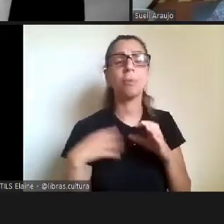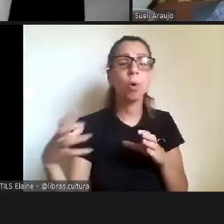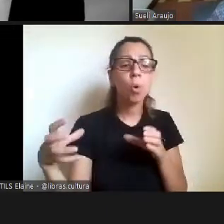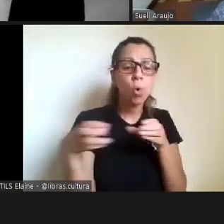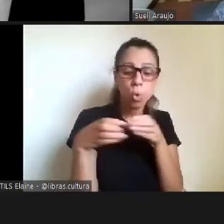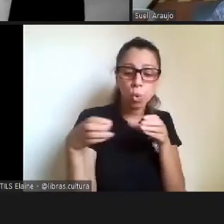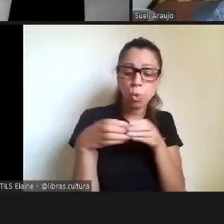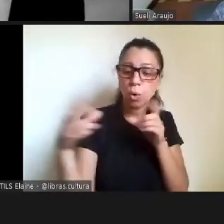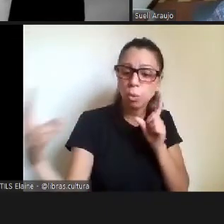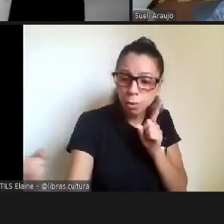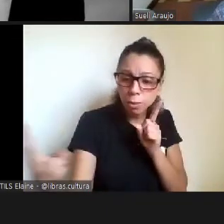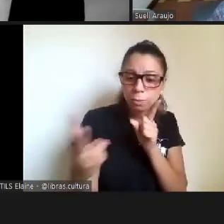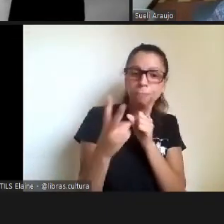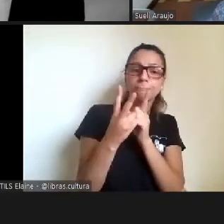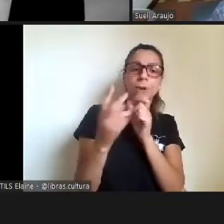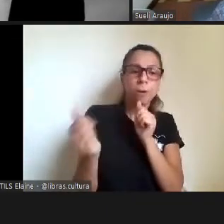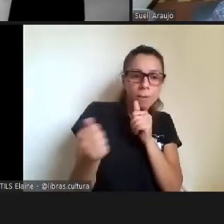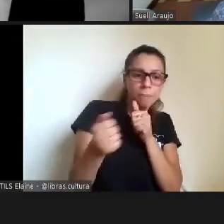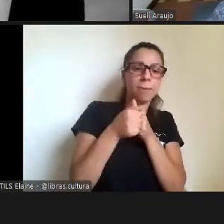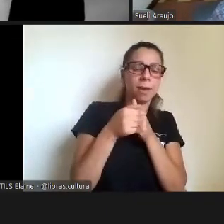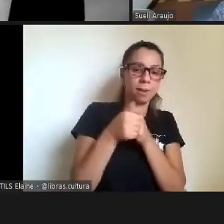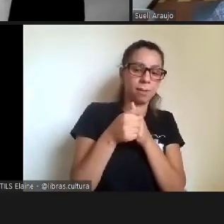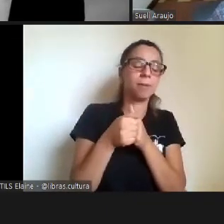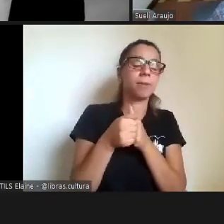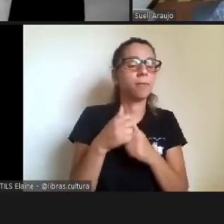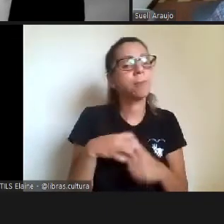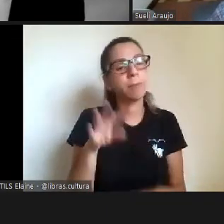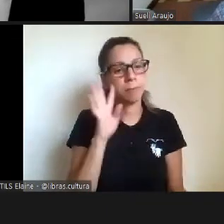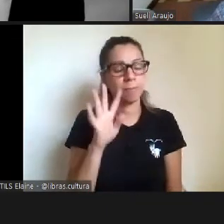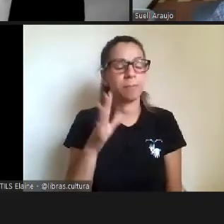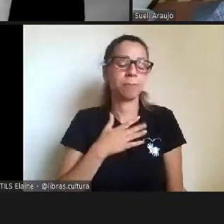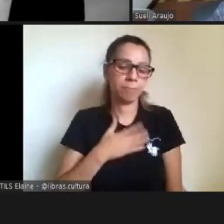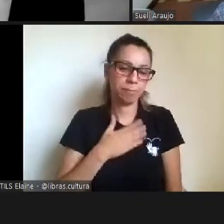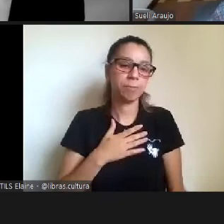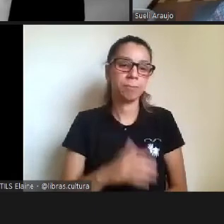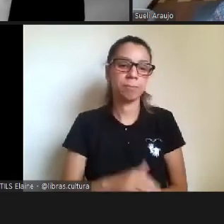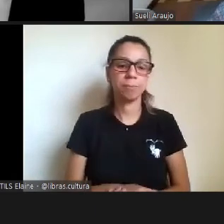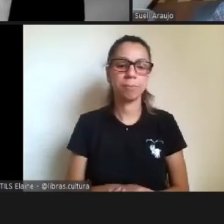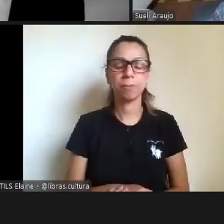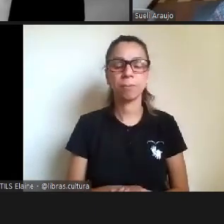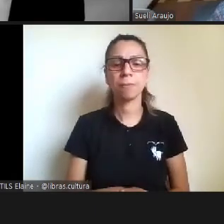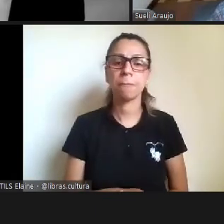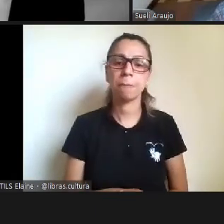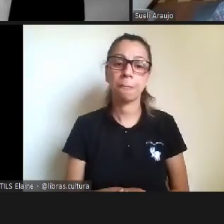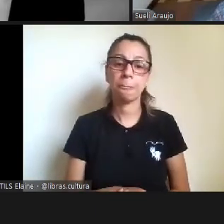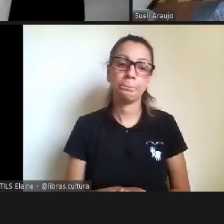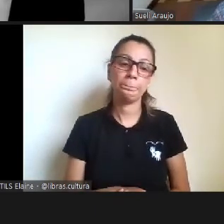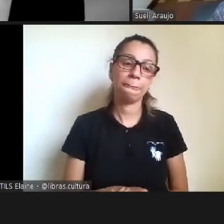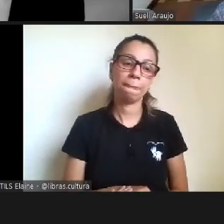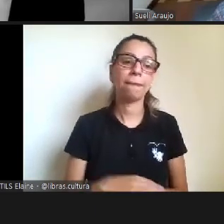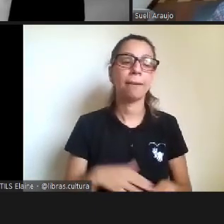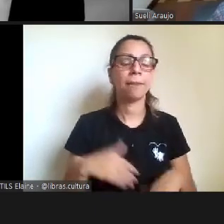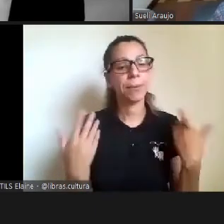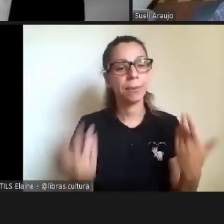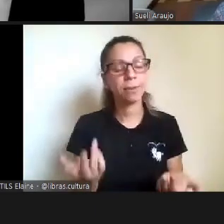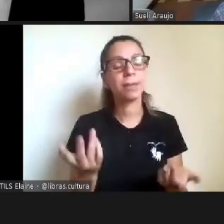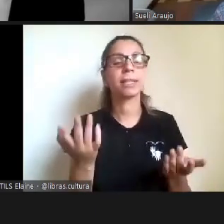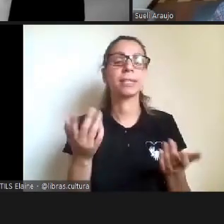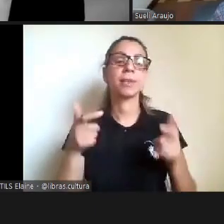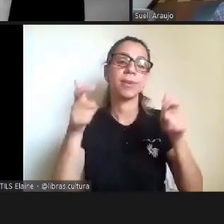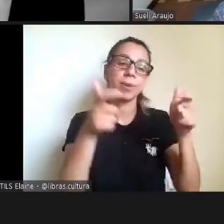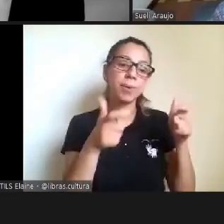um pouquinho para perto, assim, isso é bem gostoso. Então, esse texto, ele vem muito nesse lugar, né?